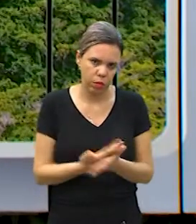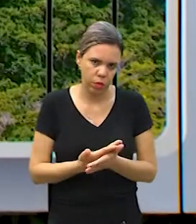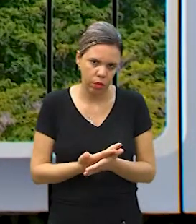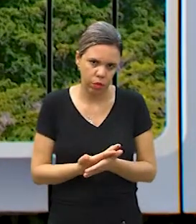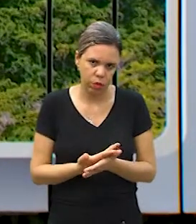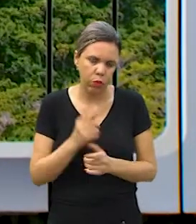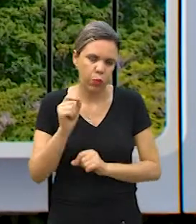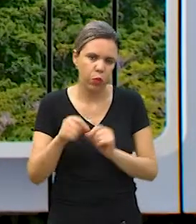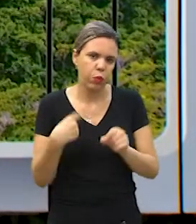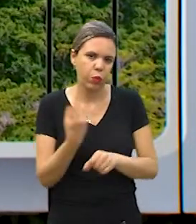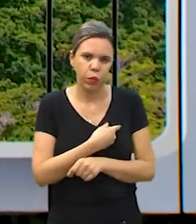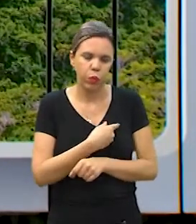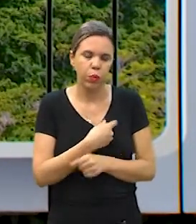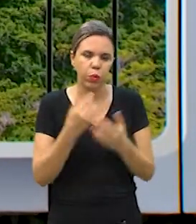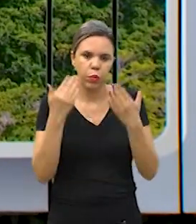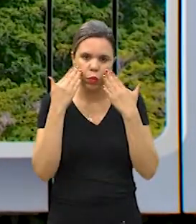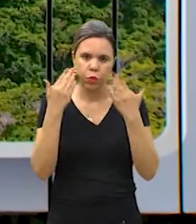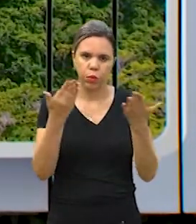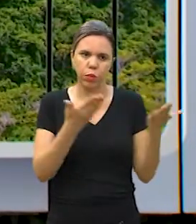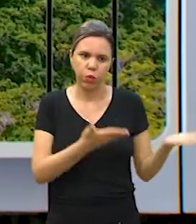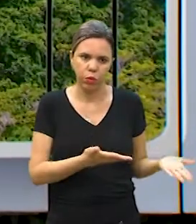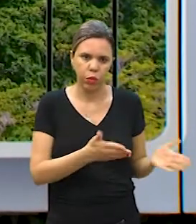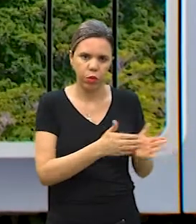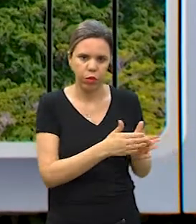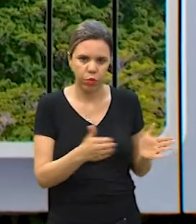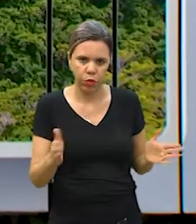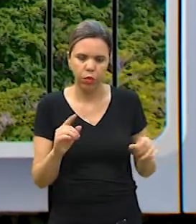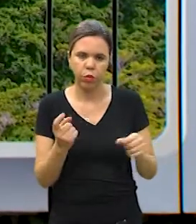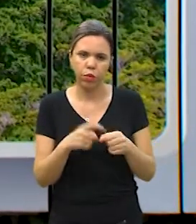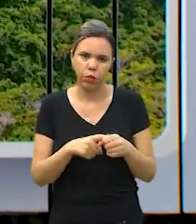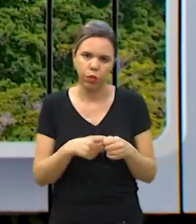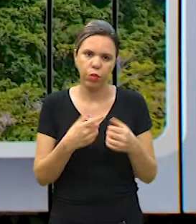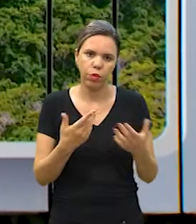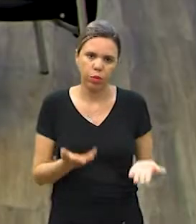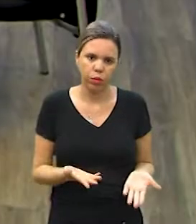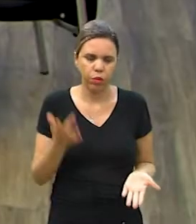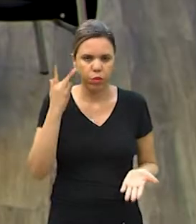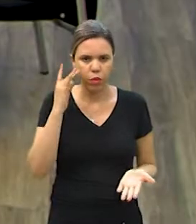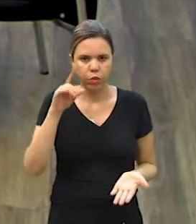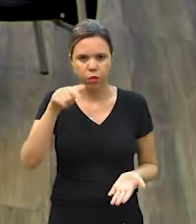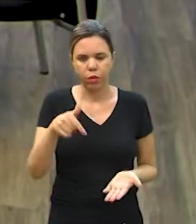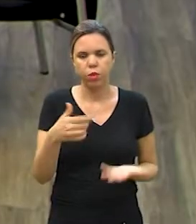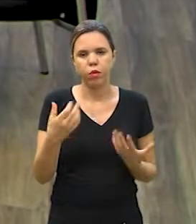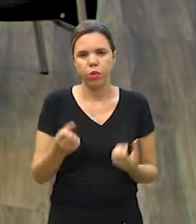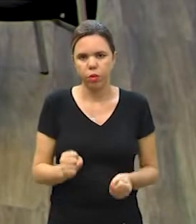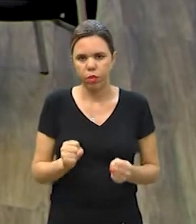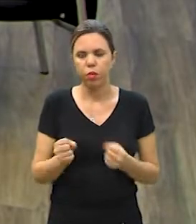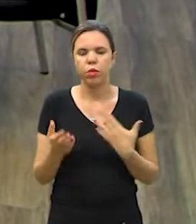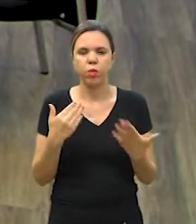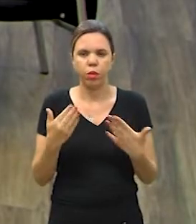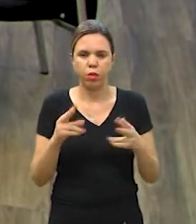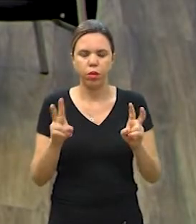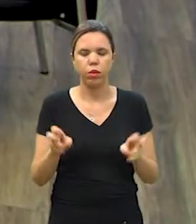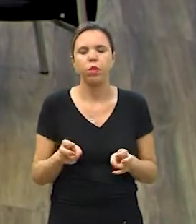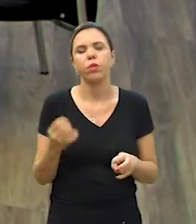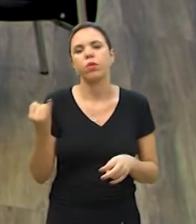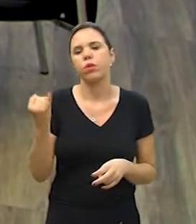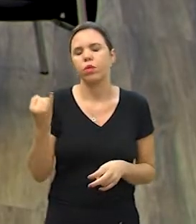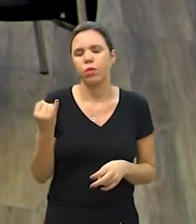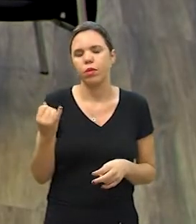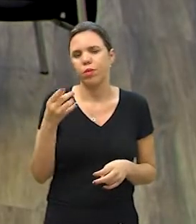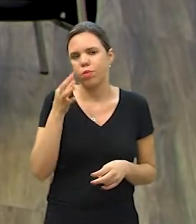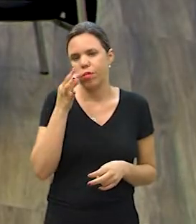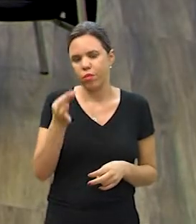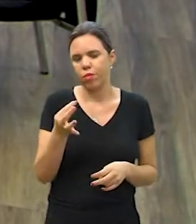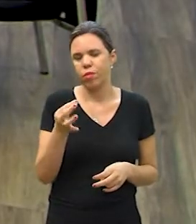aula. O que nós nos deparamos nesse retorno? Aí, acho que daqui a pouco nós vamos poder debater sobre isso, mas é